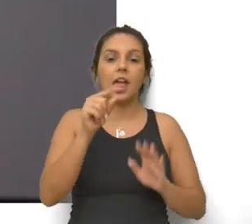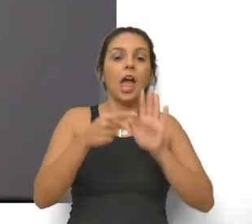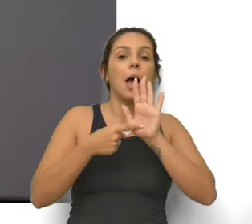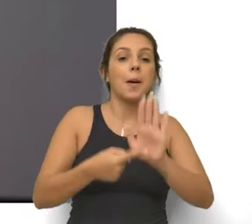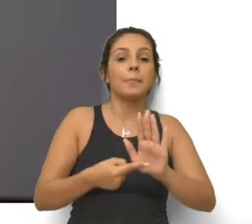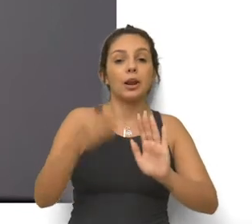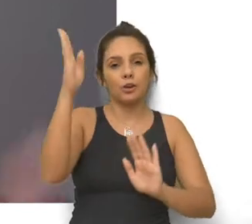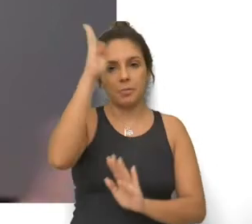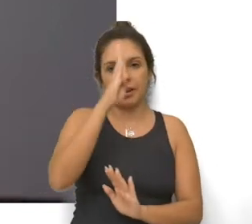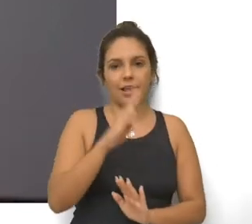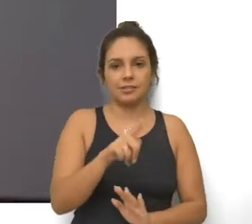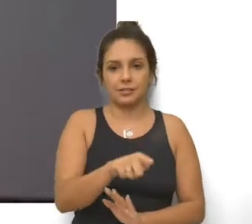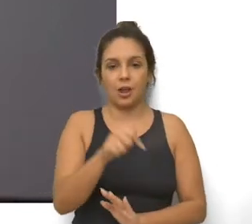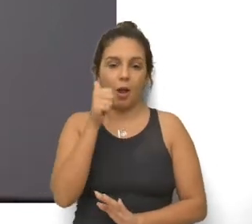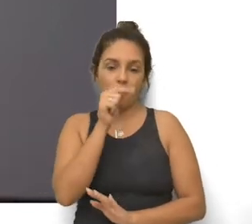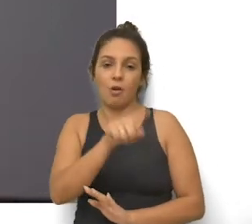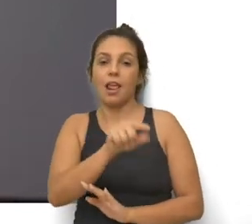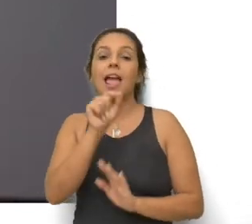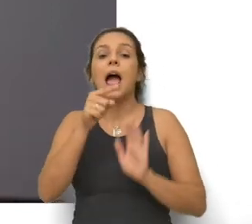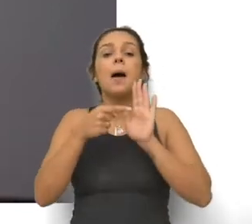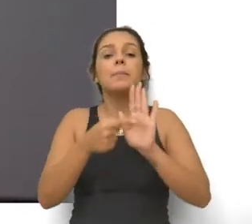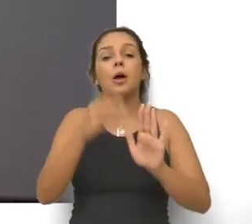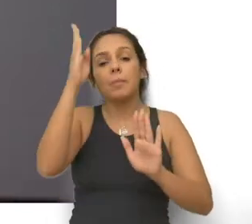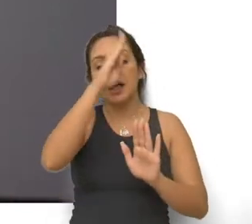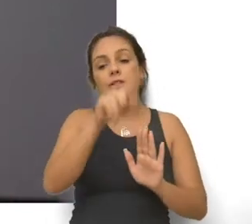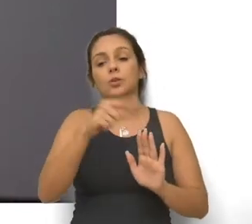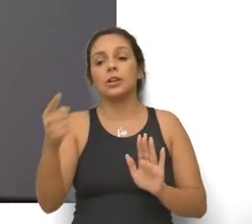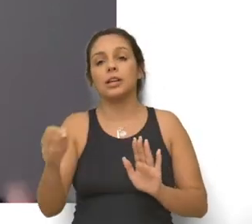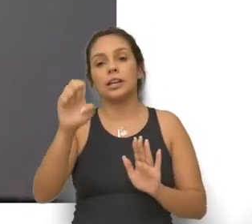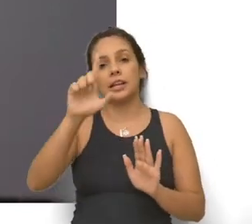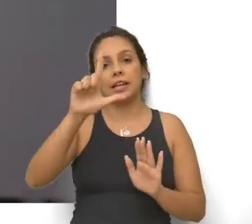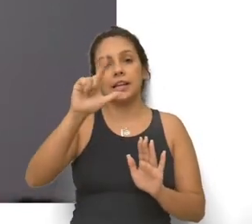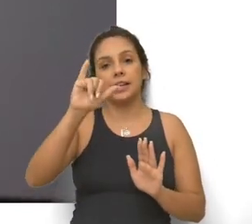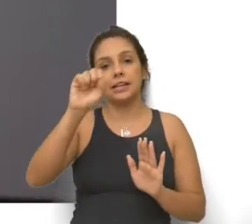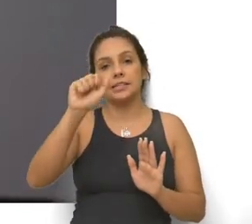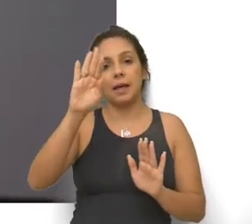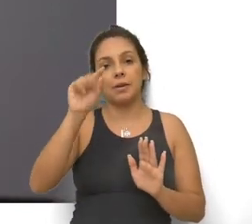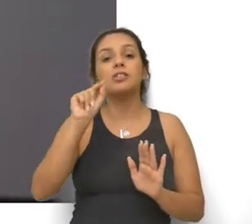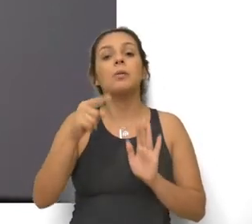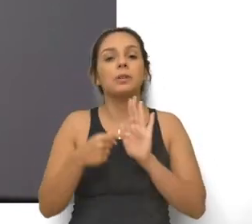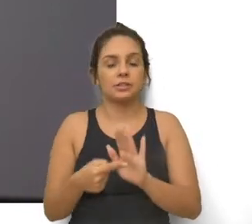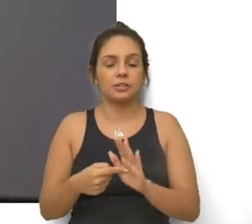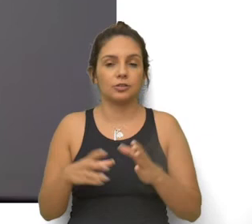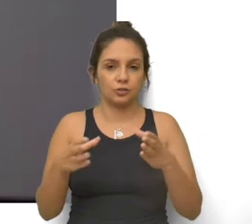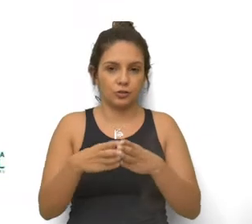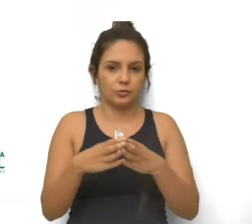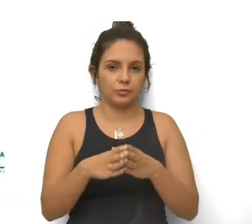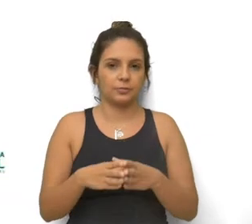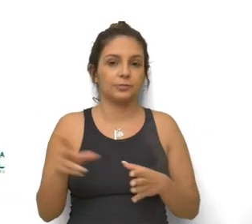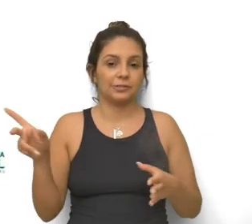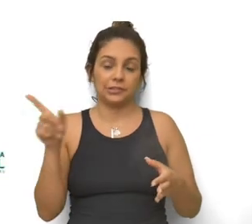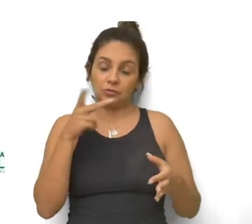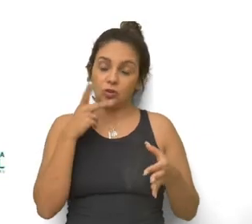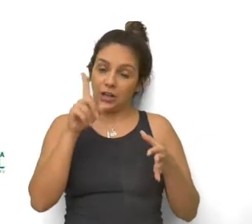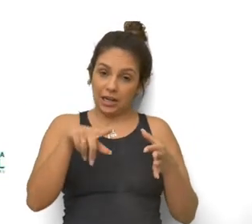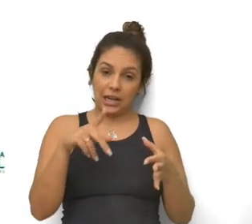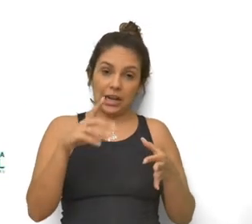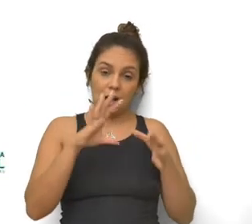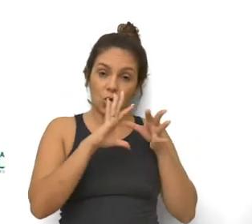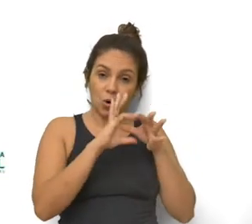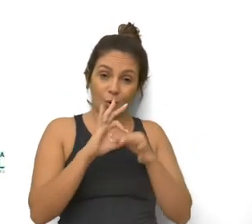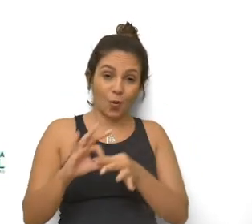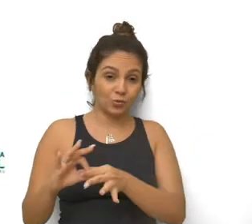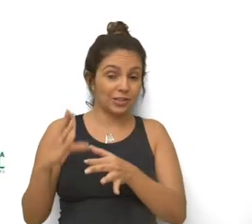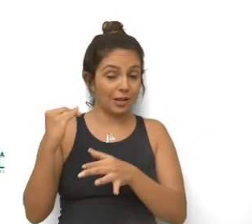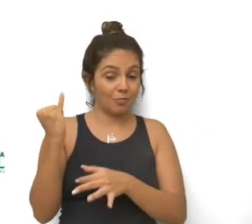apresentou o Brasil a ela, né? Foi essa turma. Sem dúvida, o contexto é fundamental, porque